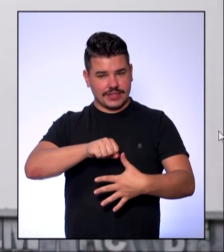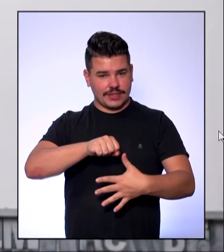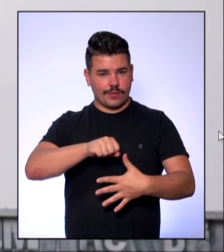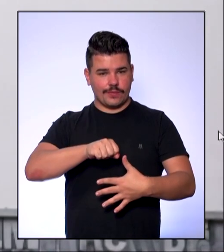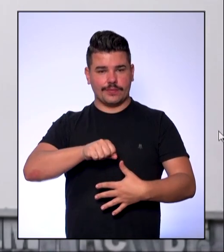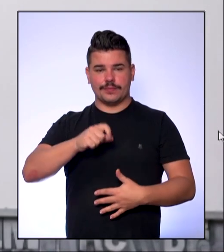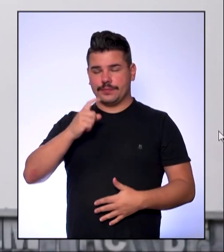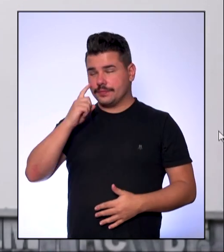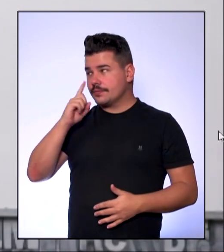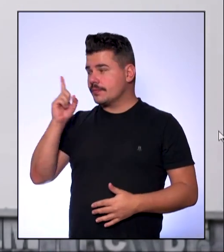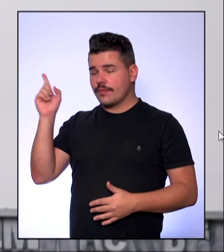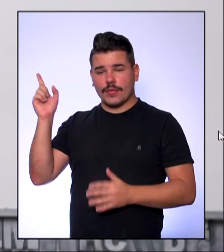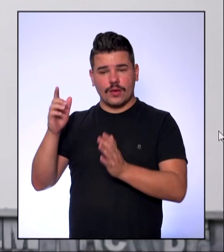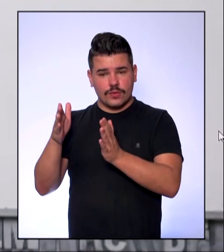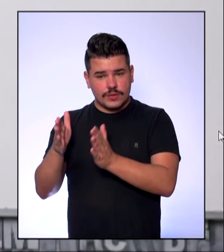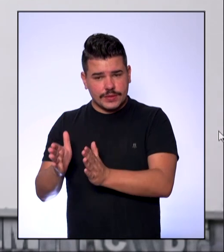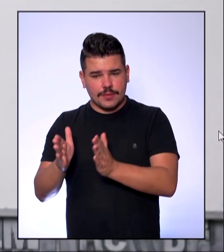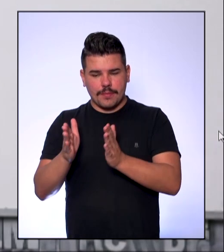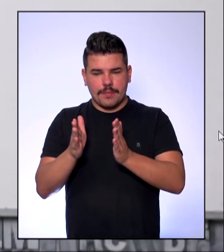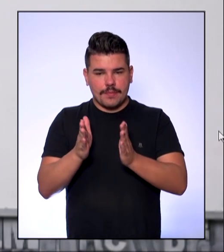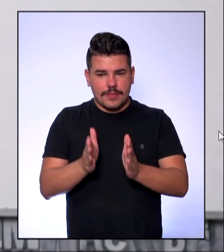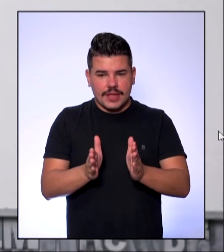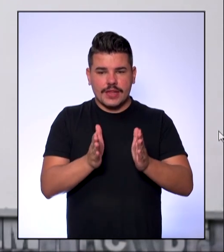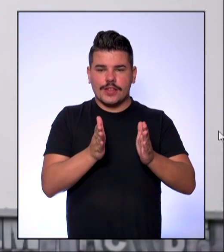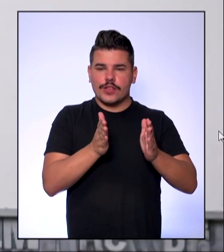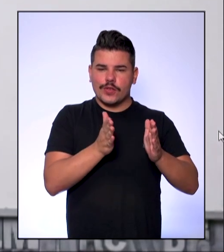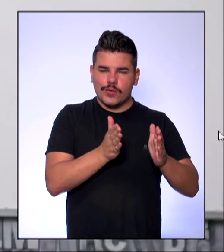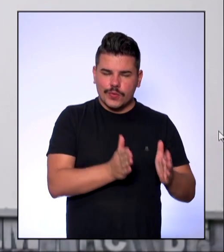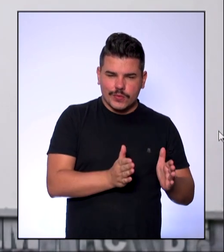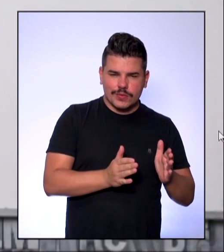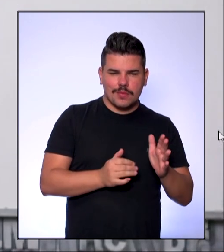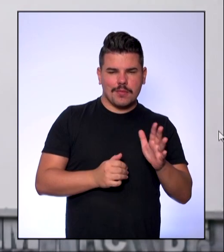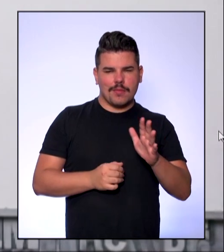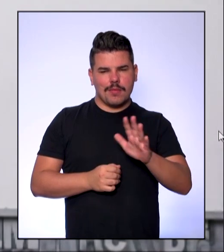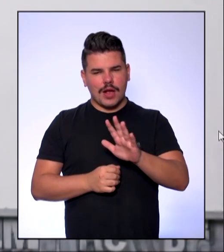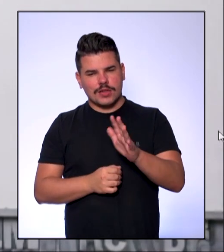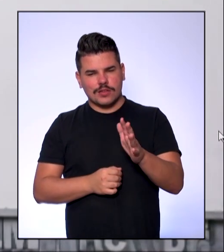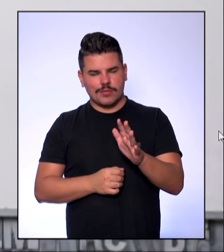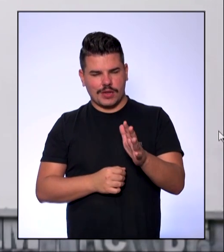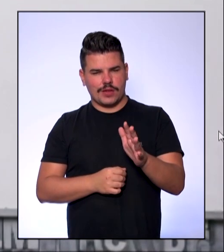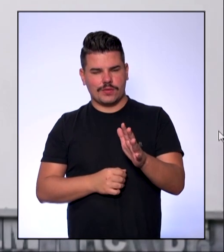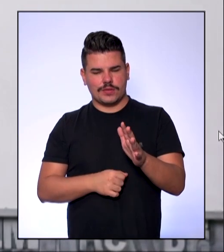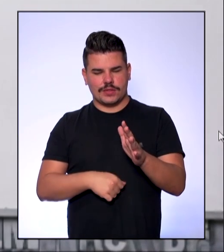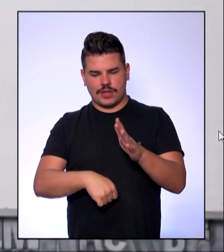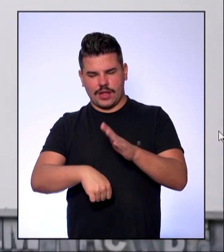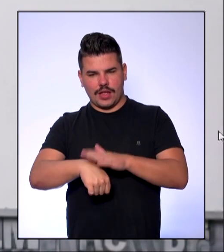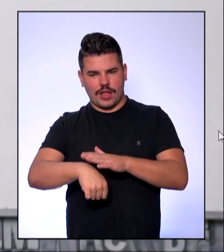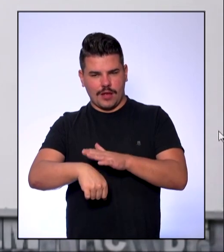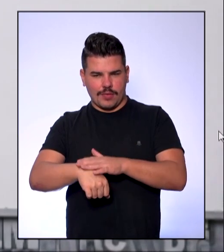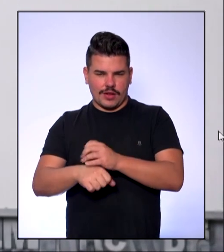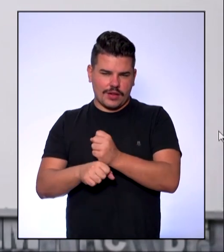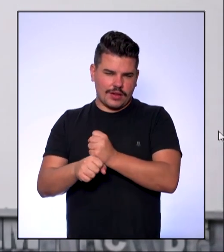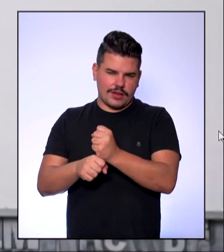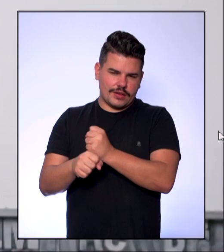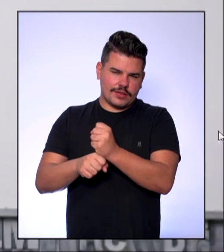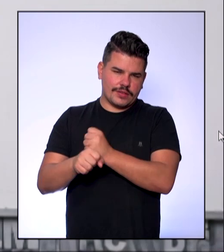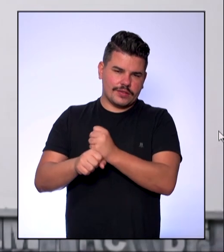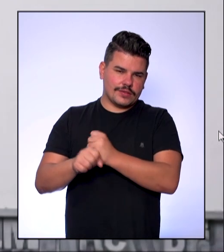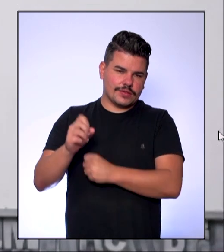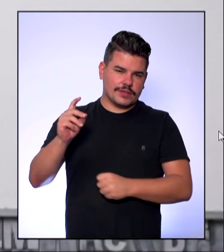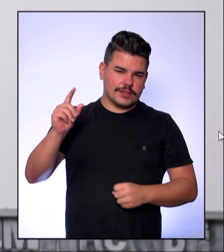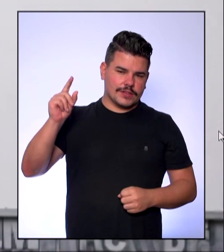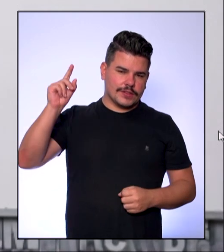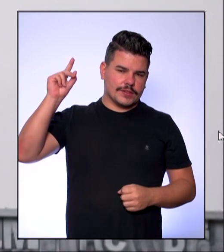as nossas datações vão bater algo em torno de 12 milhões